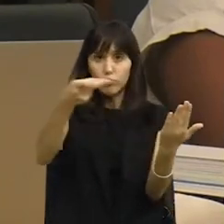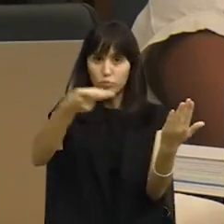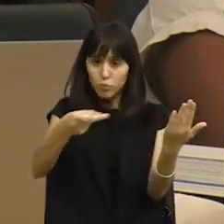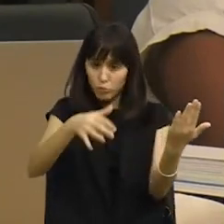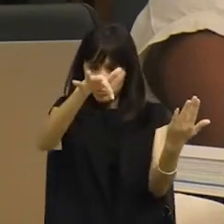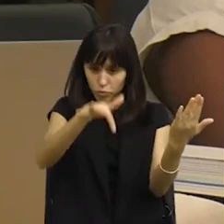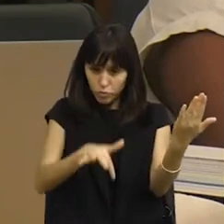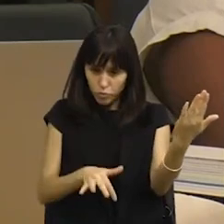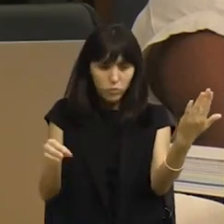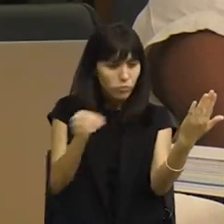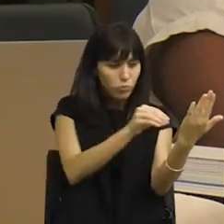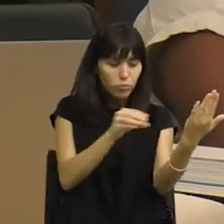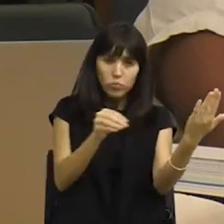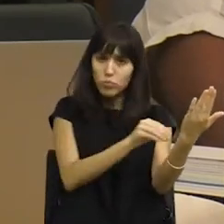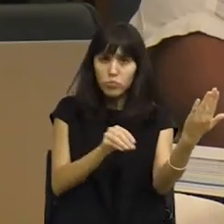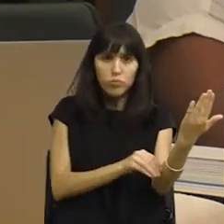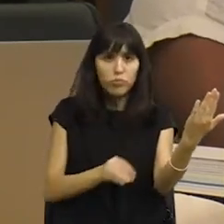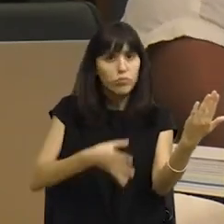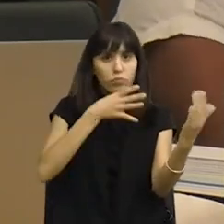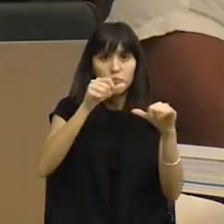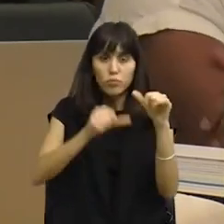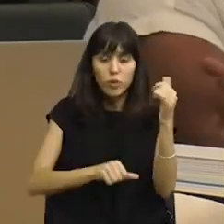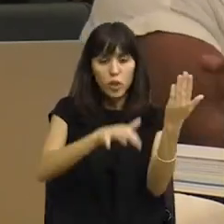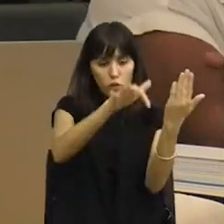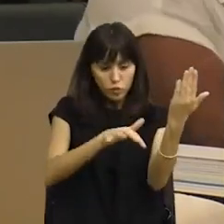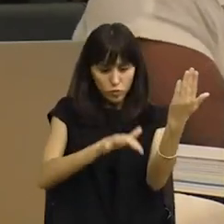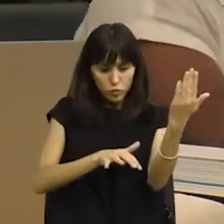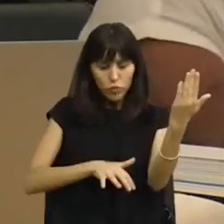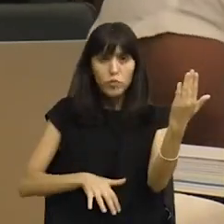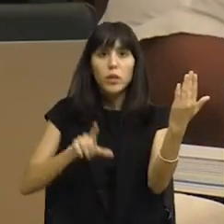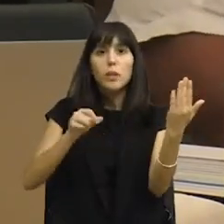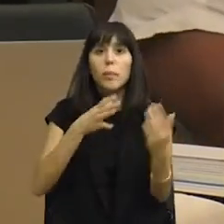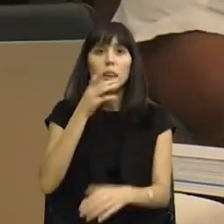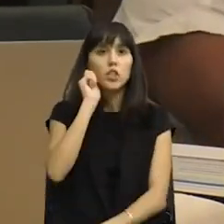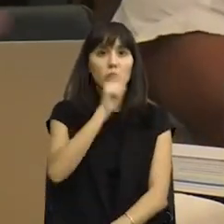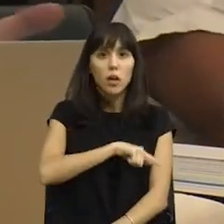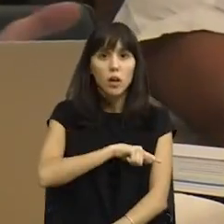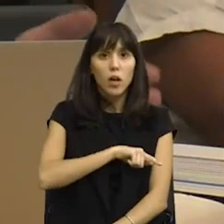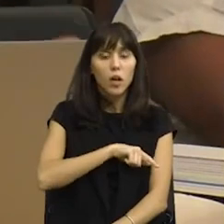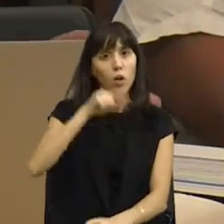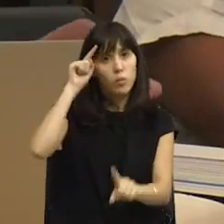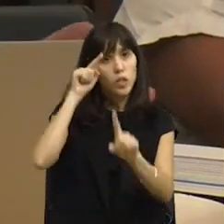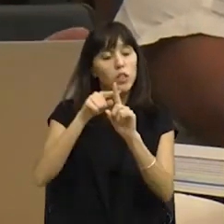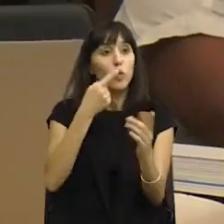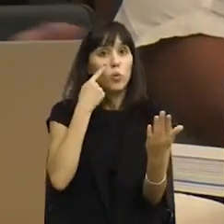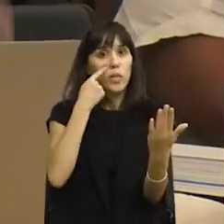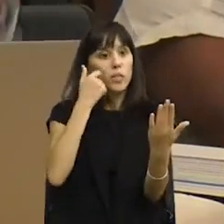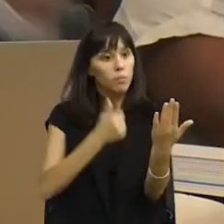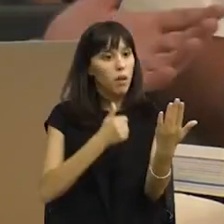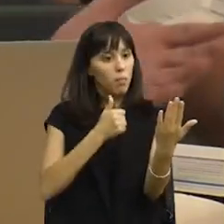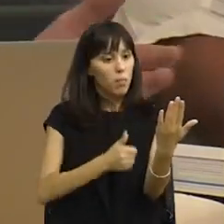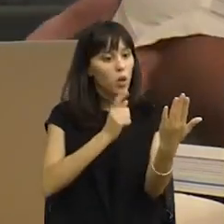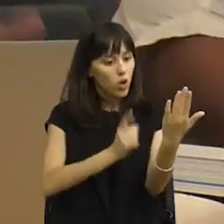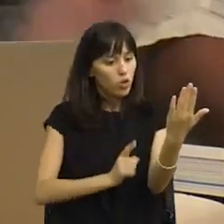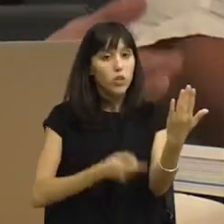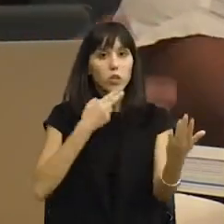completo possível daquilo que são os contributos dados e a identificação de quem os fez para que se conheça, de facto,